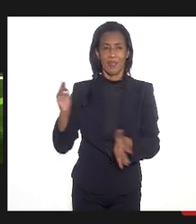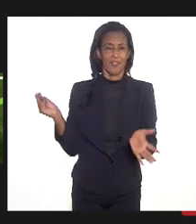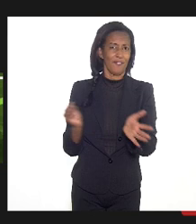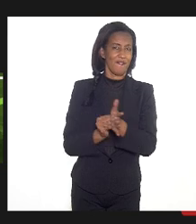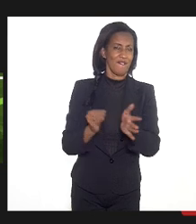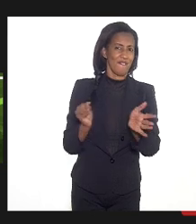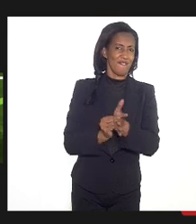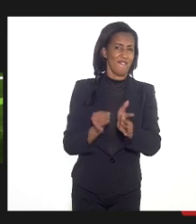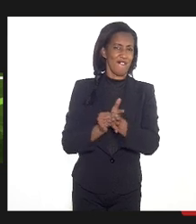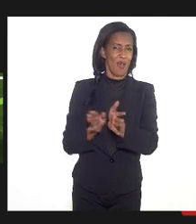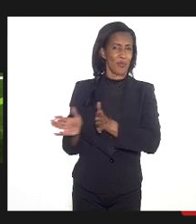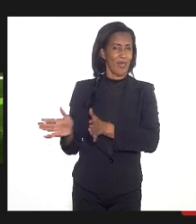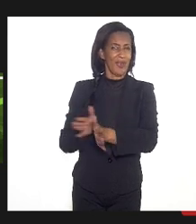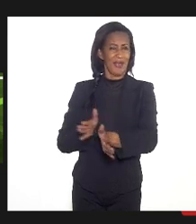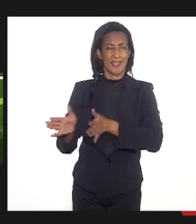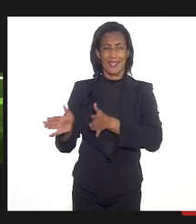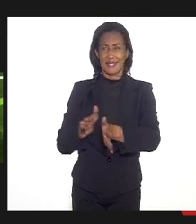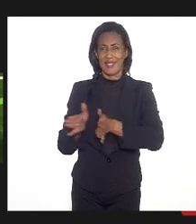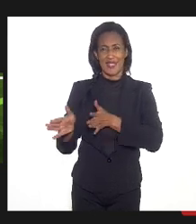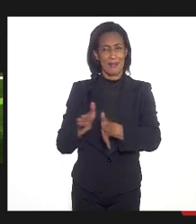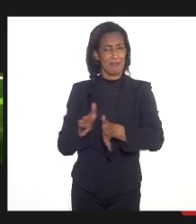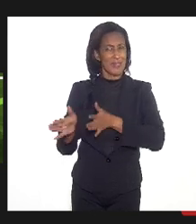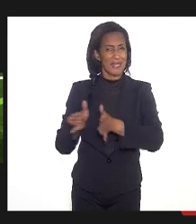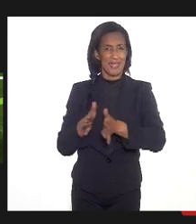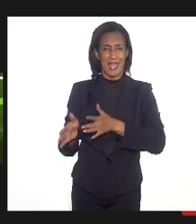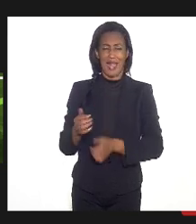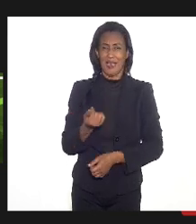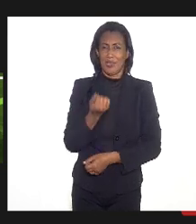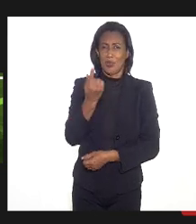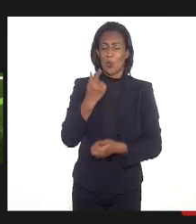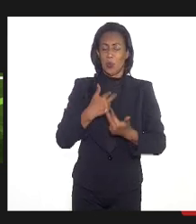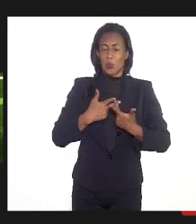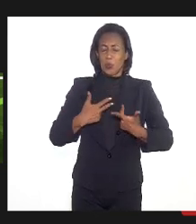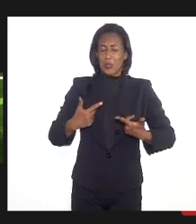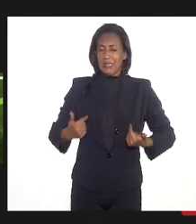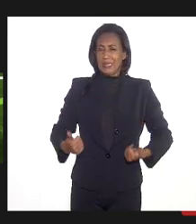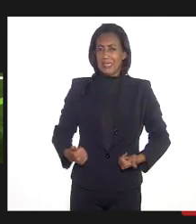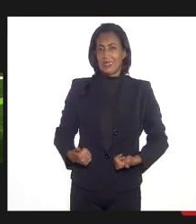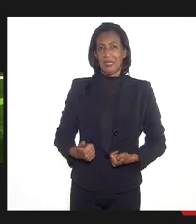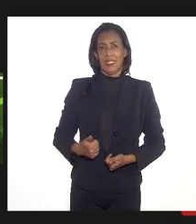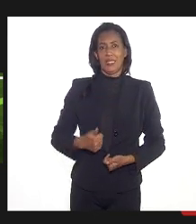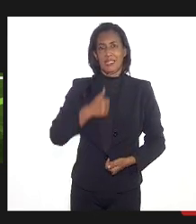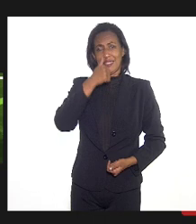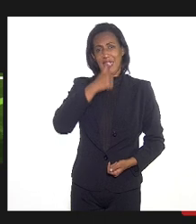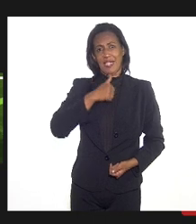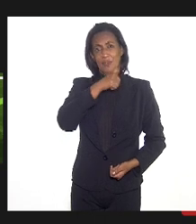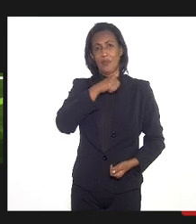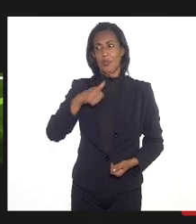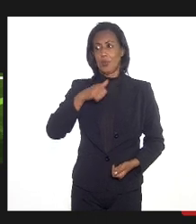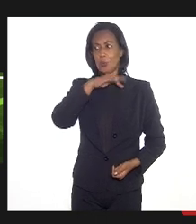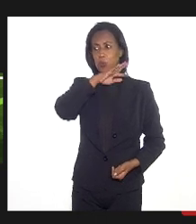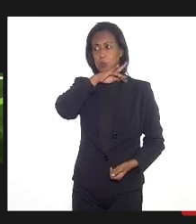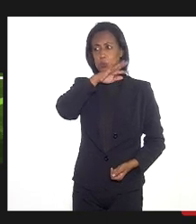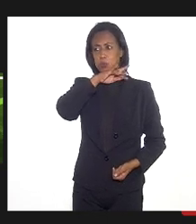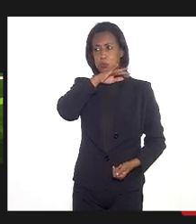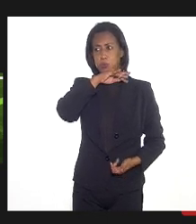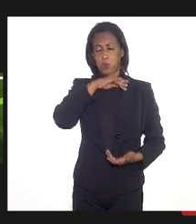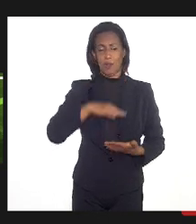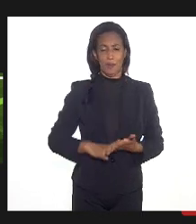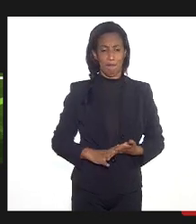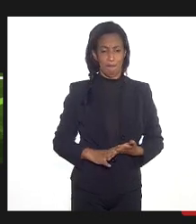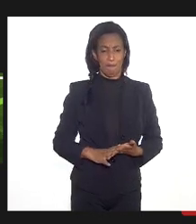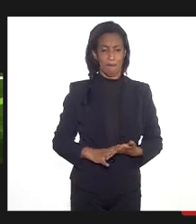de acesso, acessibilidade é uma das coisas assim, perversas com a nossa comunidade. A gente tem